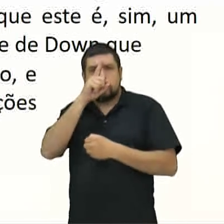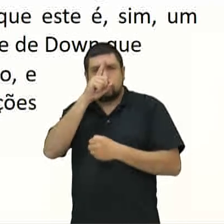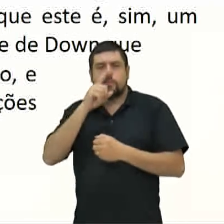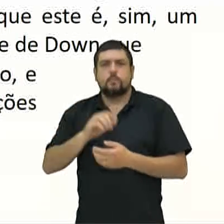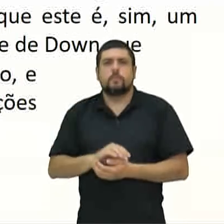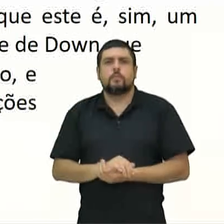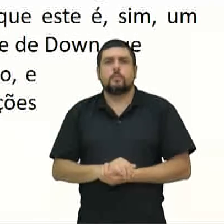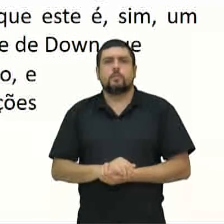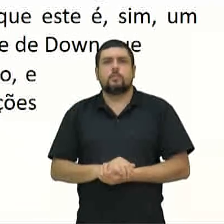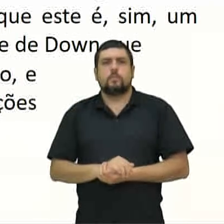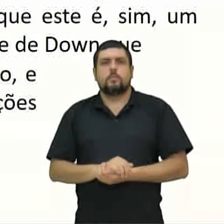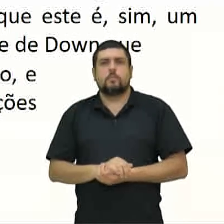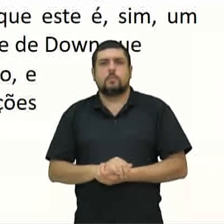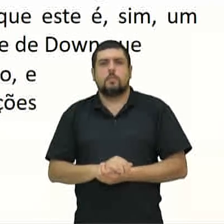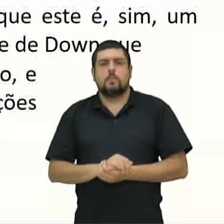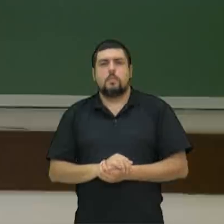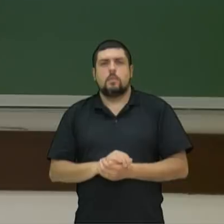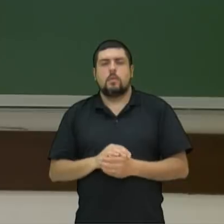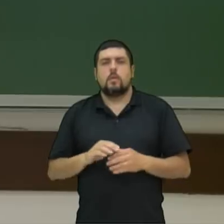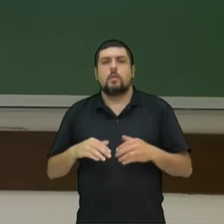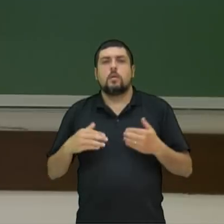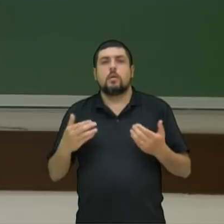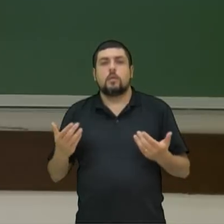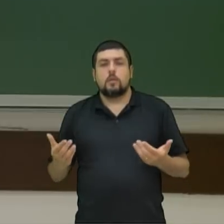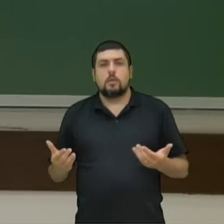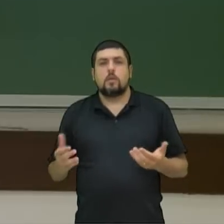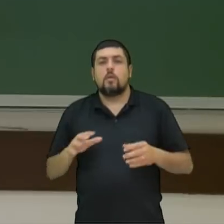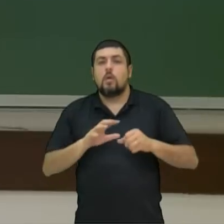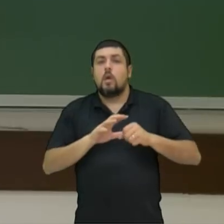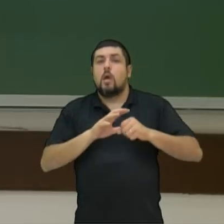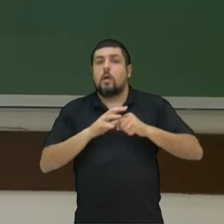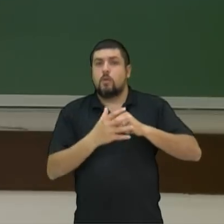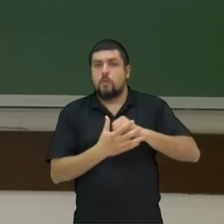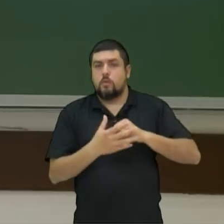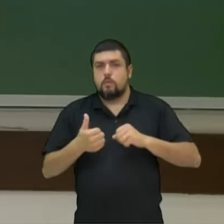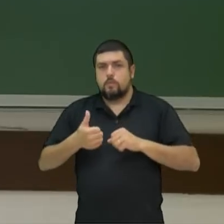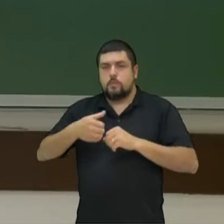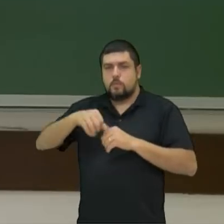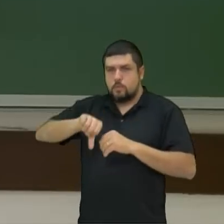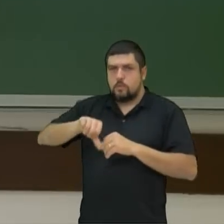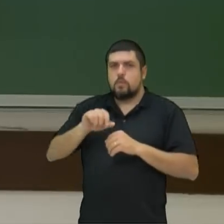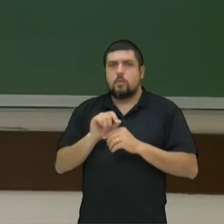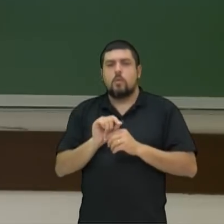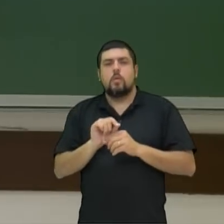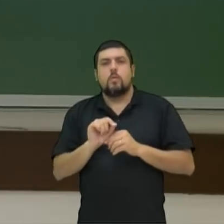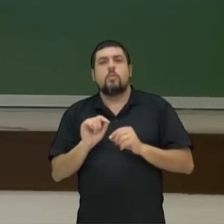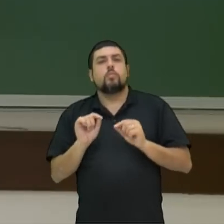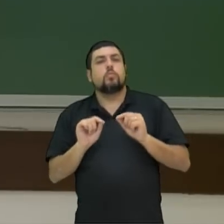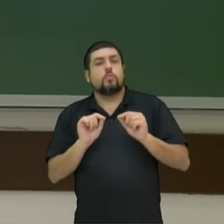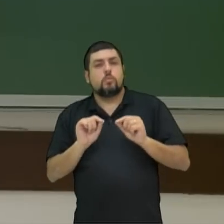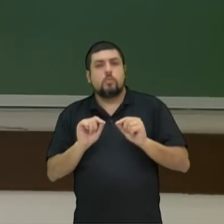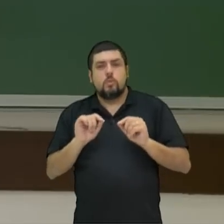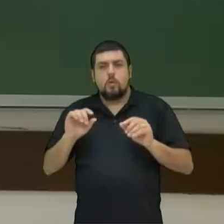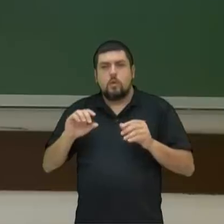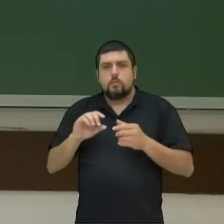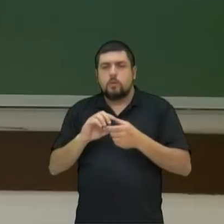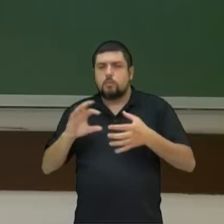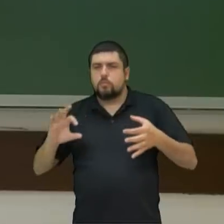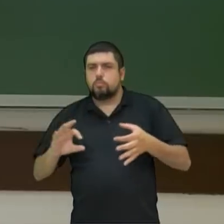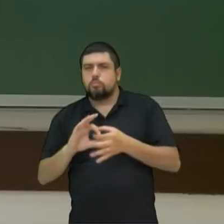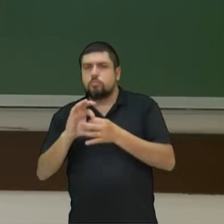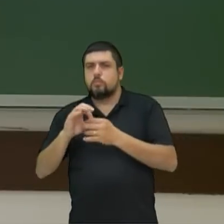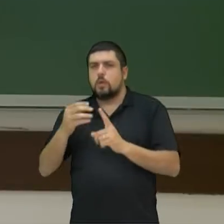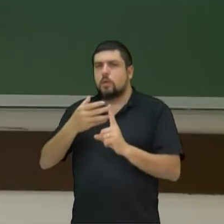Então veja, né? A gente está associando de volta Covid-19 com outra parte do conteúdo, as síndromes